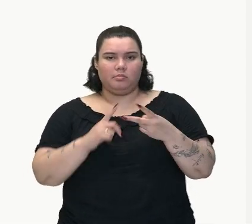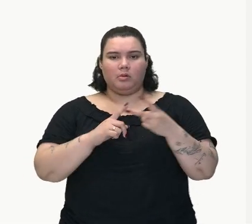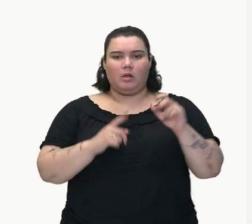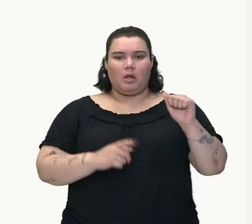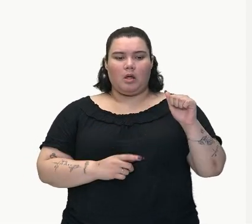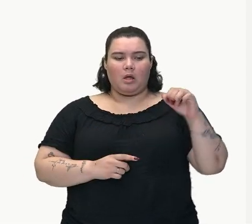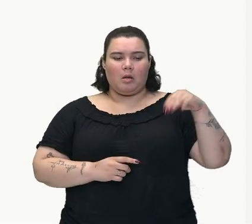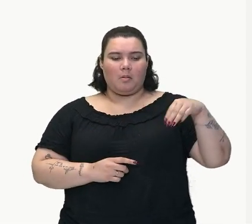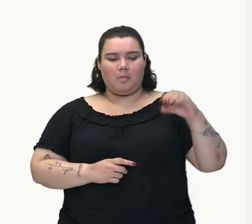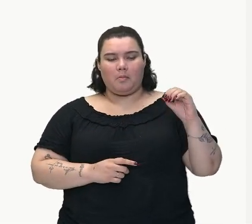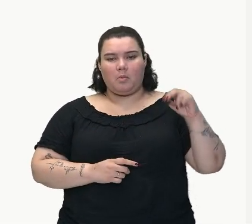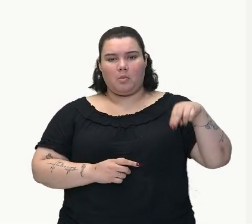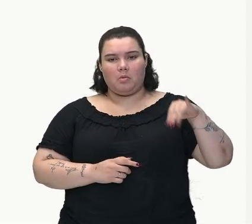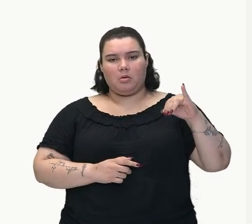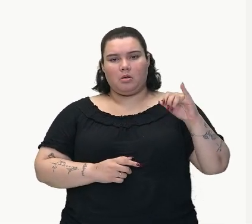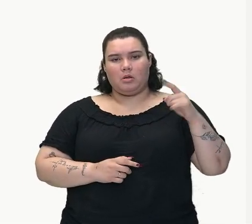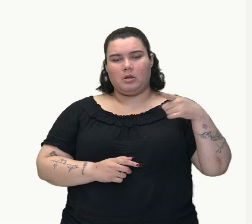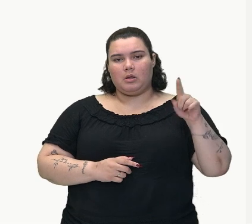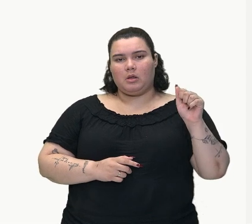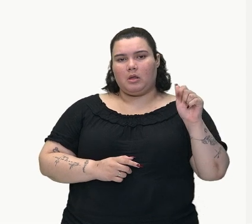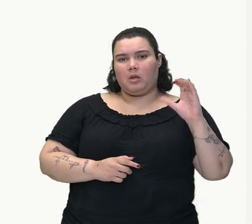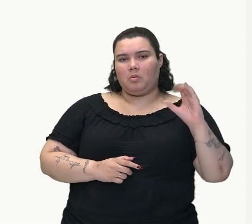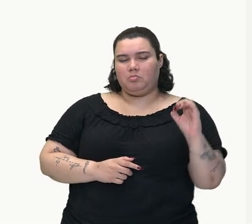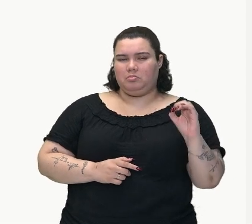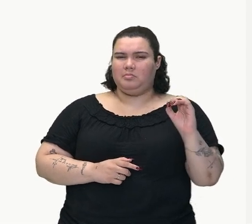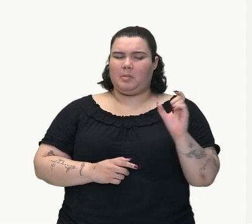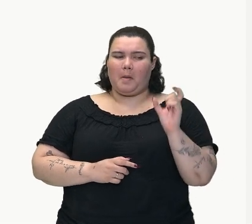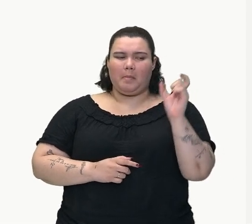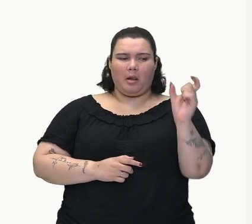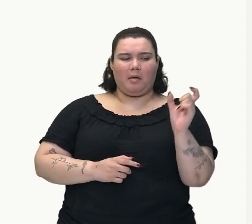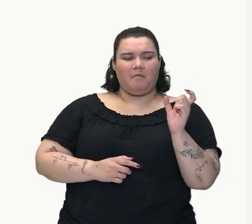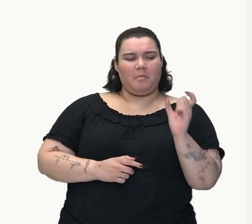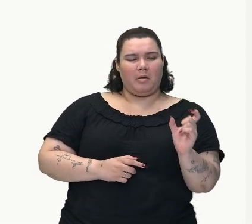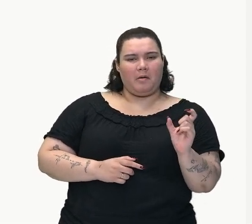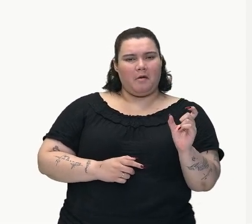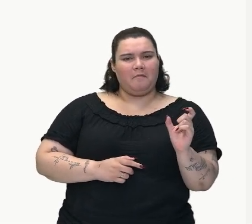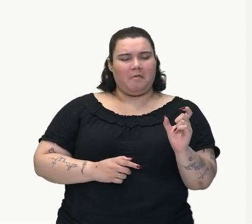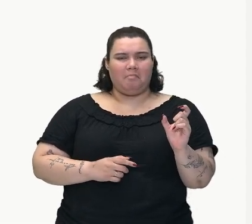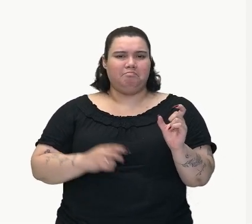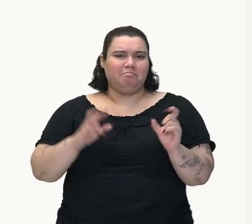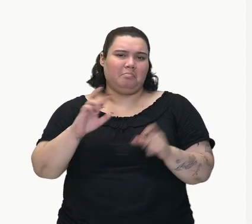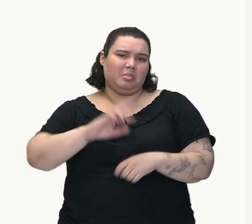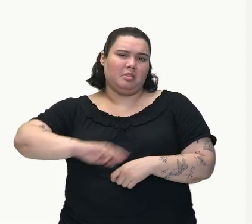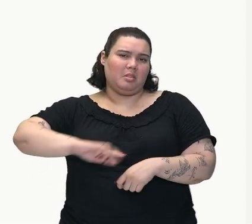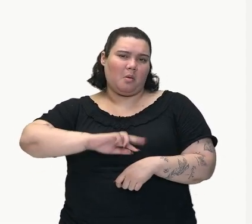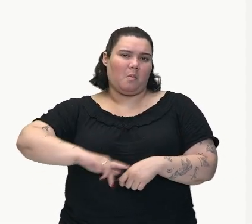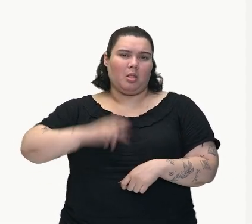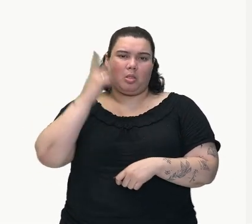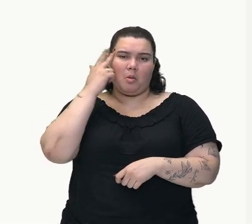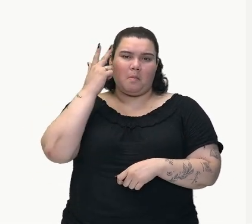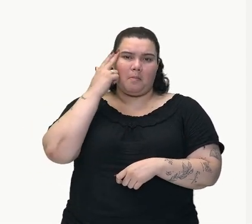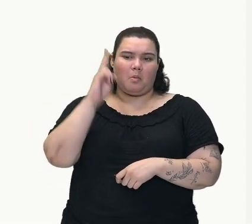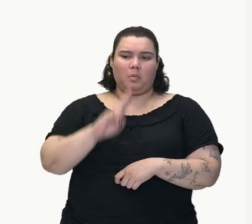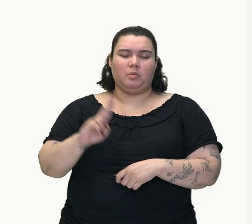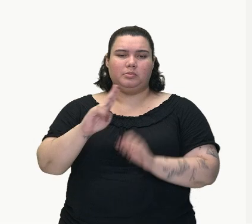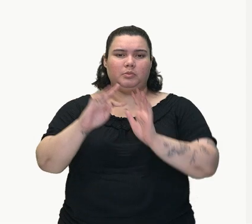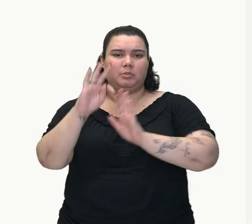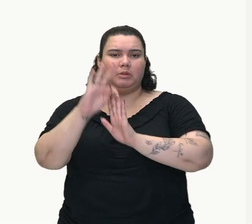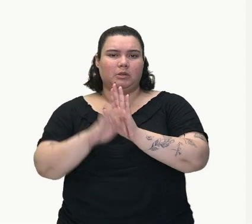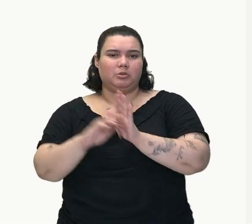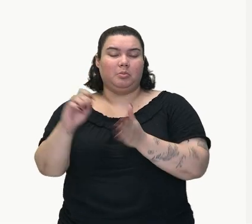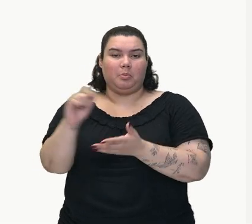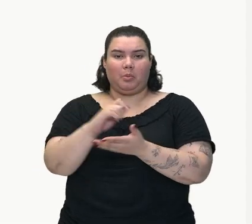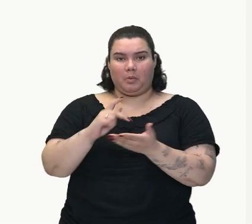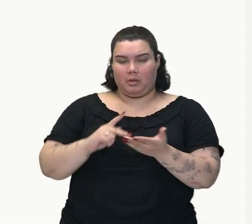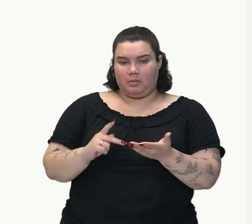palavras aqui que não são muito comuns aparecerem em textos, em poemas. Nós, quando pensamos em poemas,